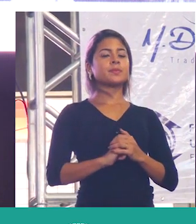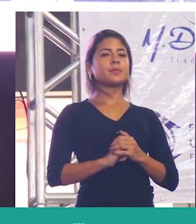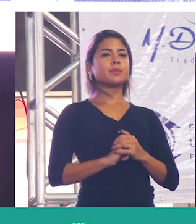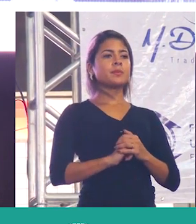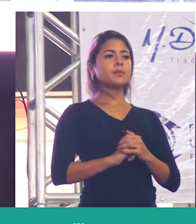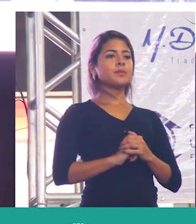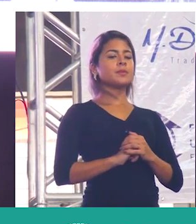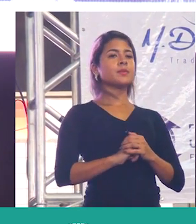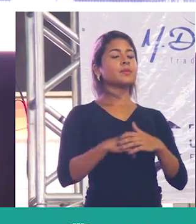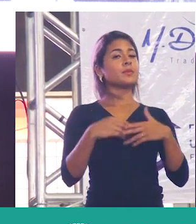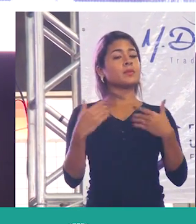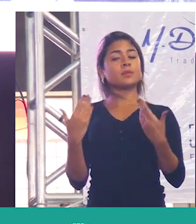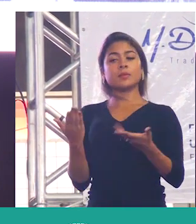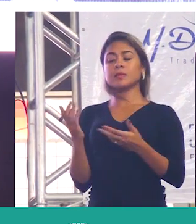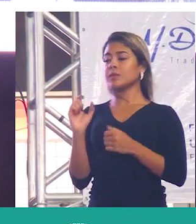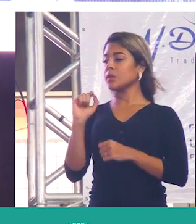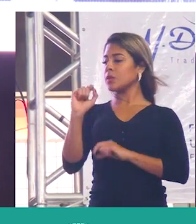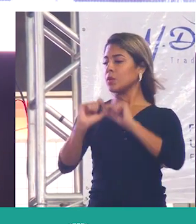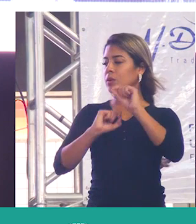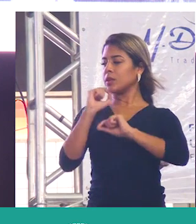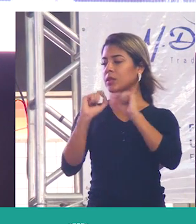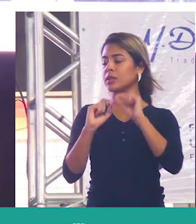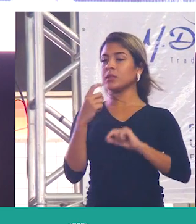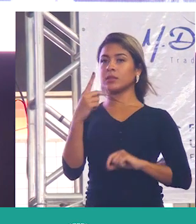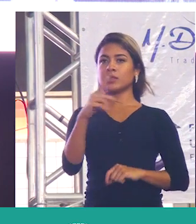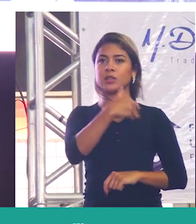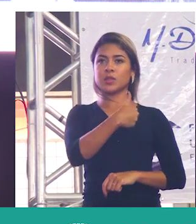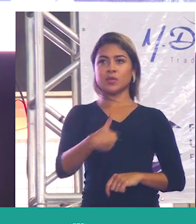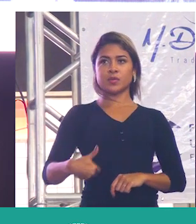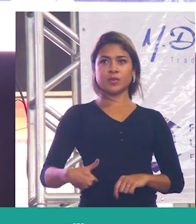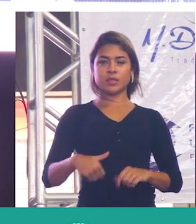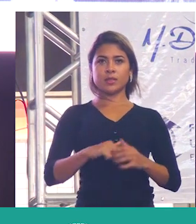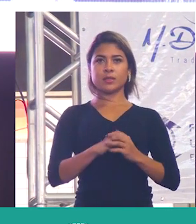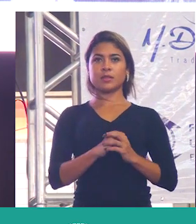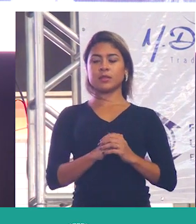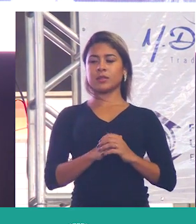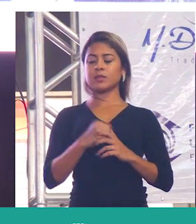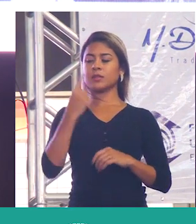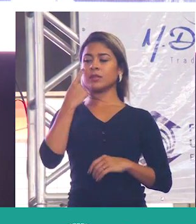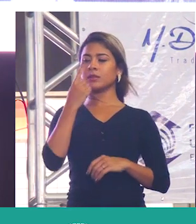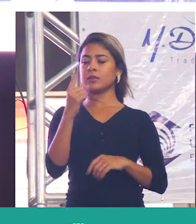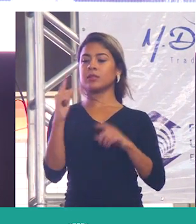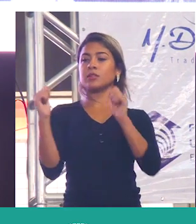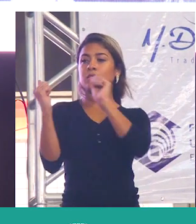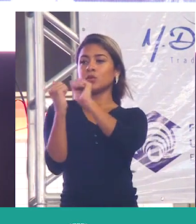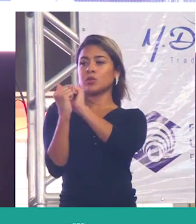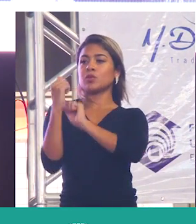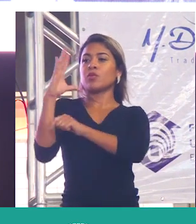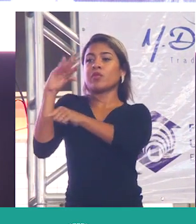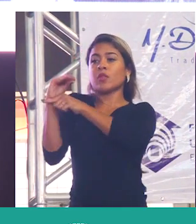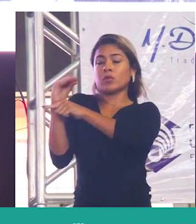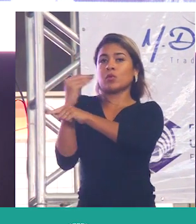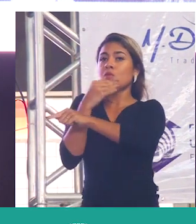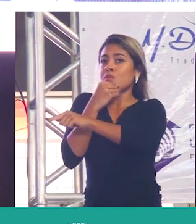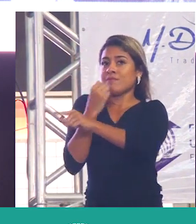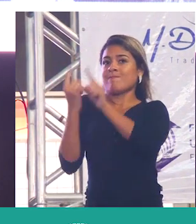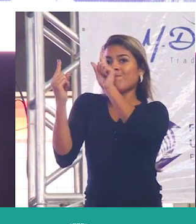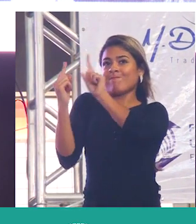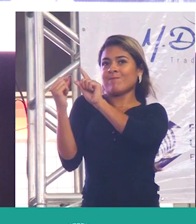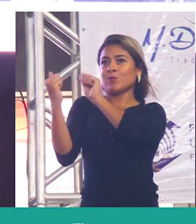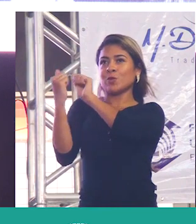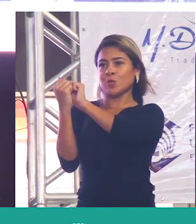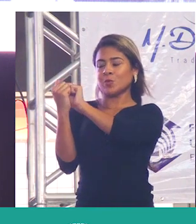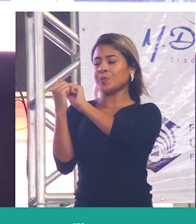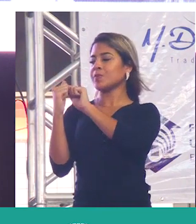emblematicamente, ação no seu governo, tá? Esse que aparece com ele aqui no cantinho direito do seu